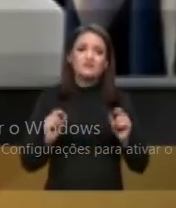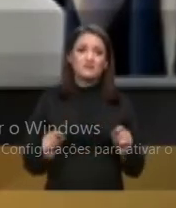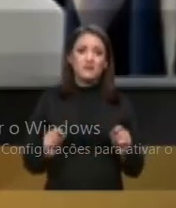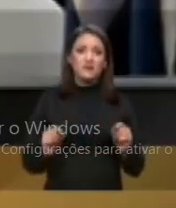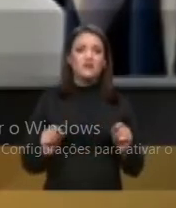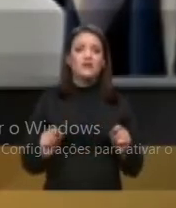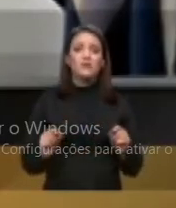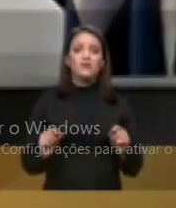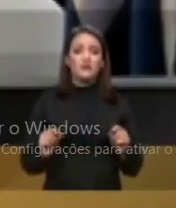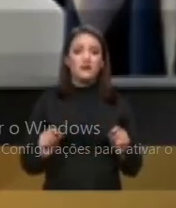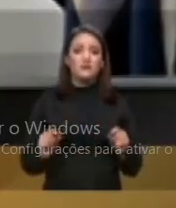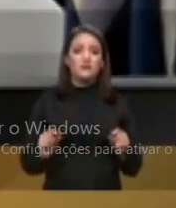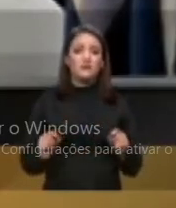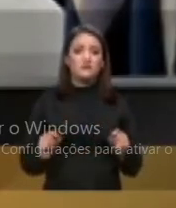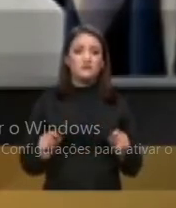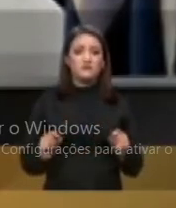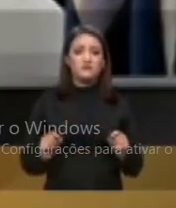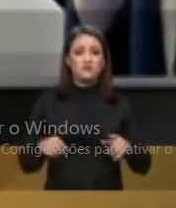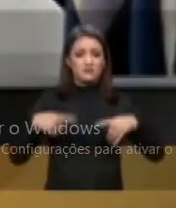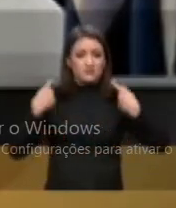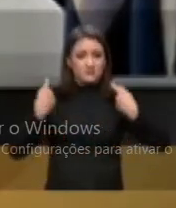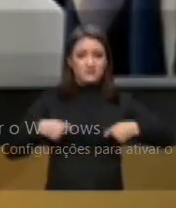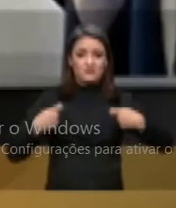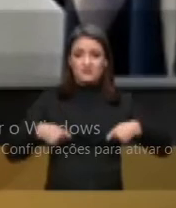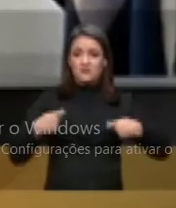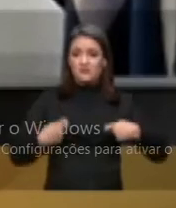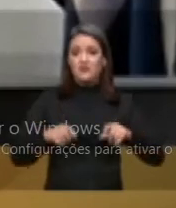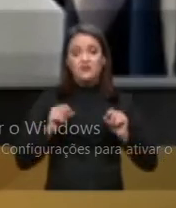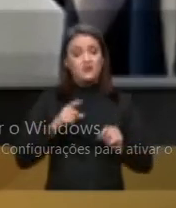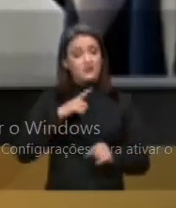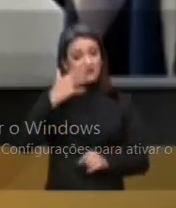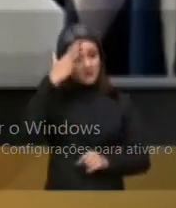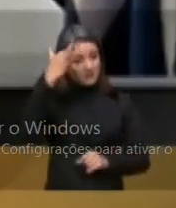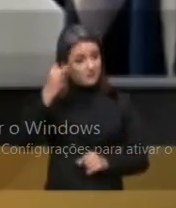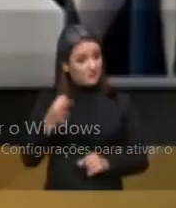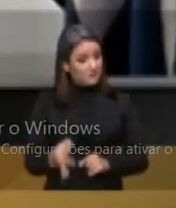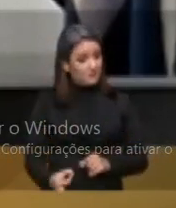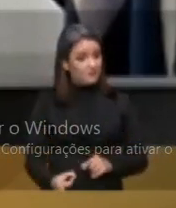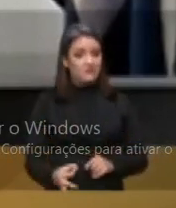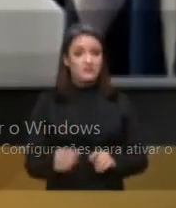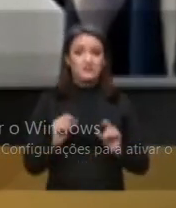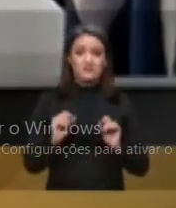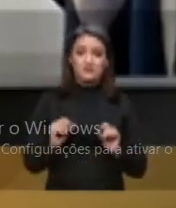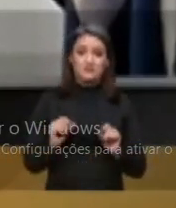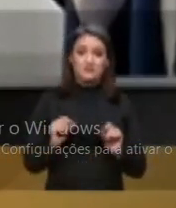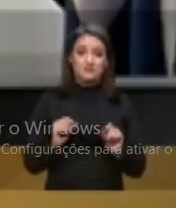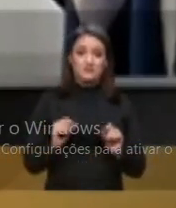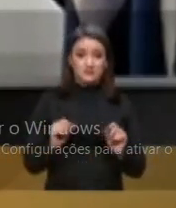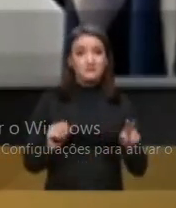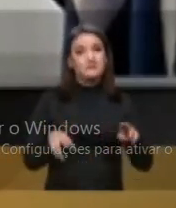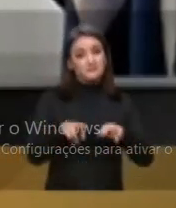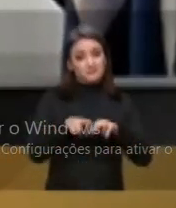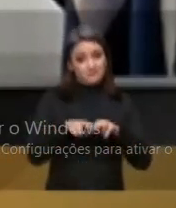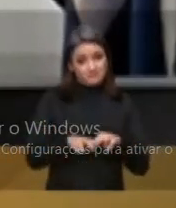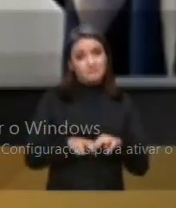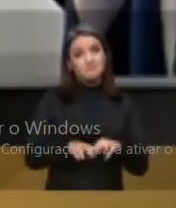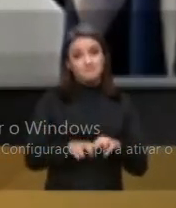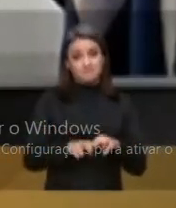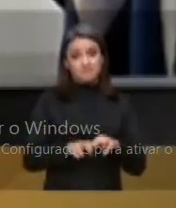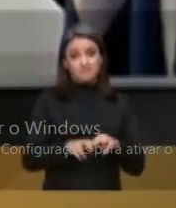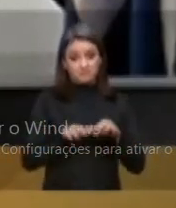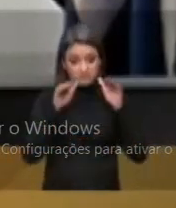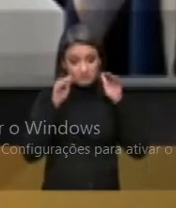mesmo exorbitante, é preciso termos a compreensão de que, do ponto de